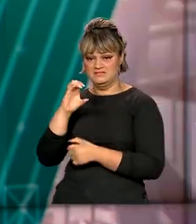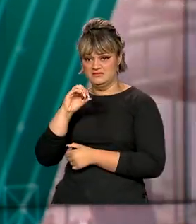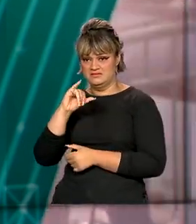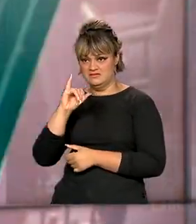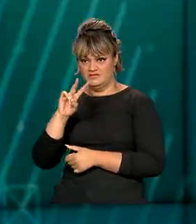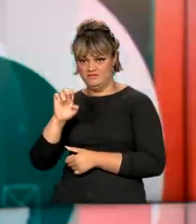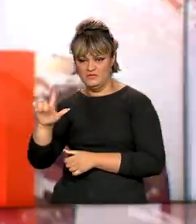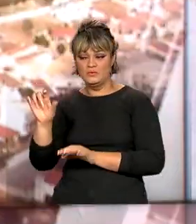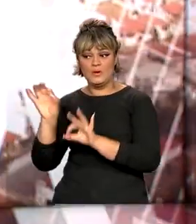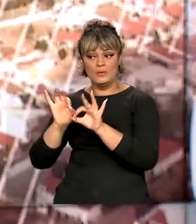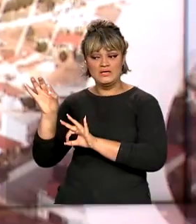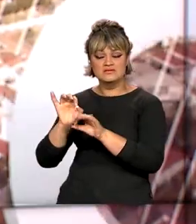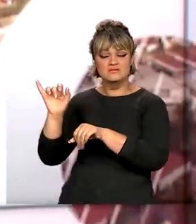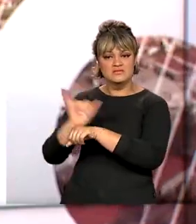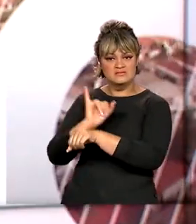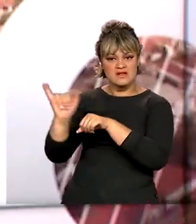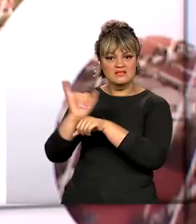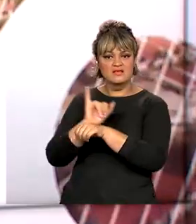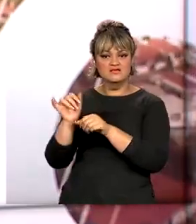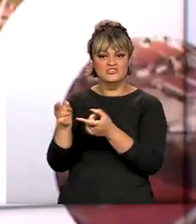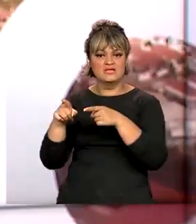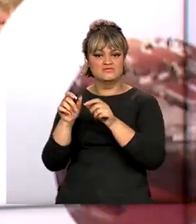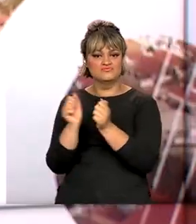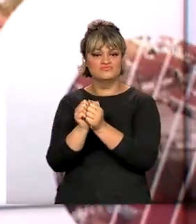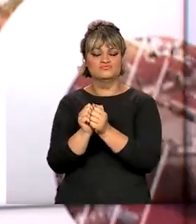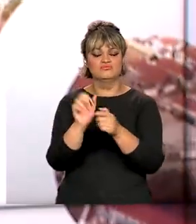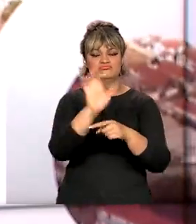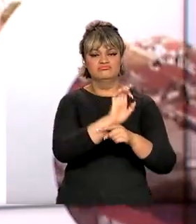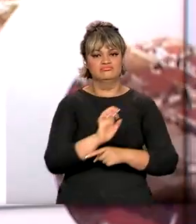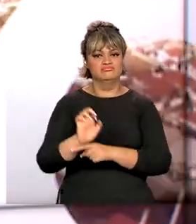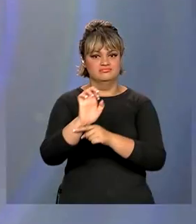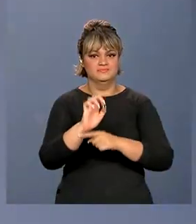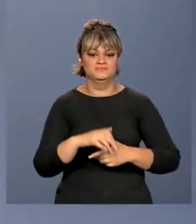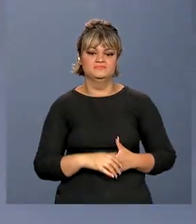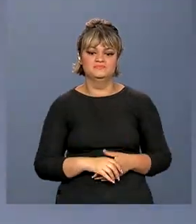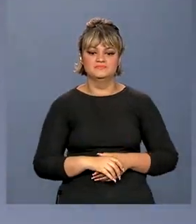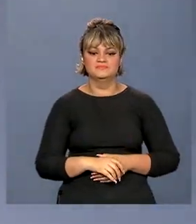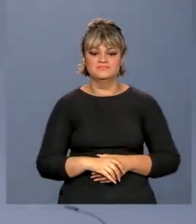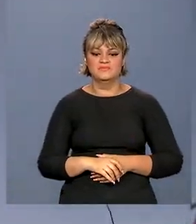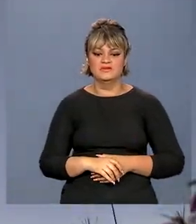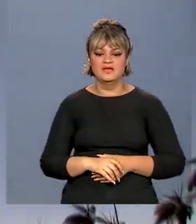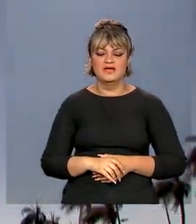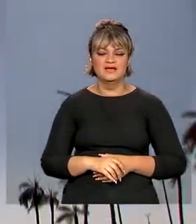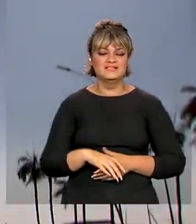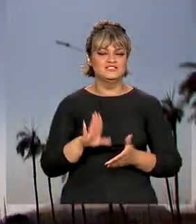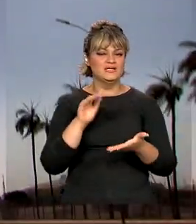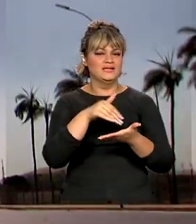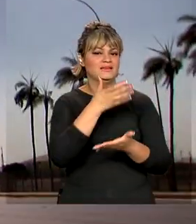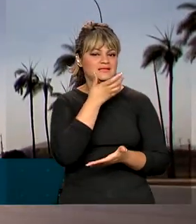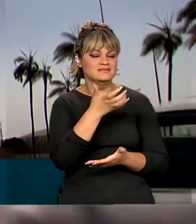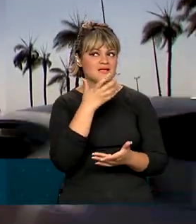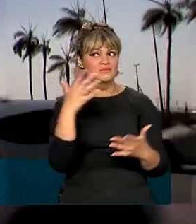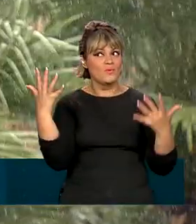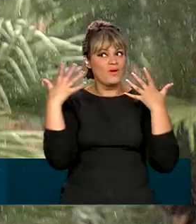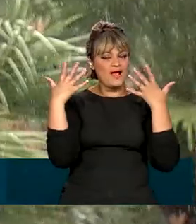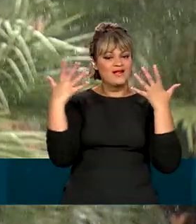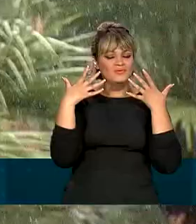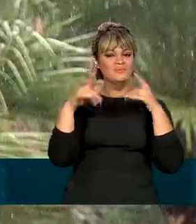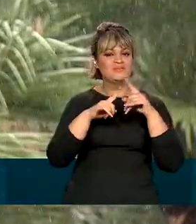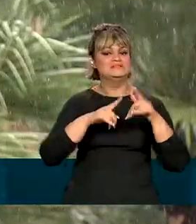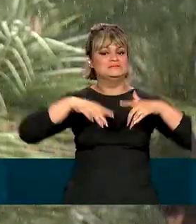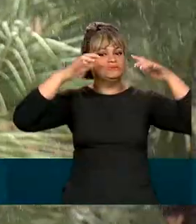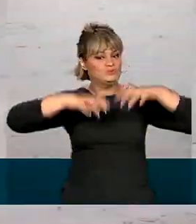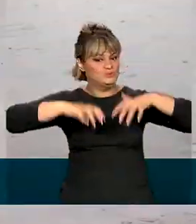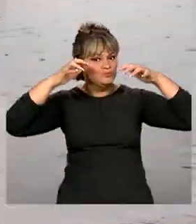elabora um plano de atuação em parceria com os estados. Fim de ano, verão chegando e a